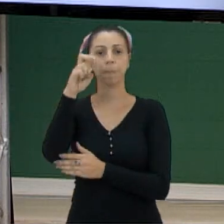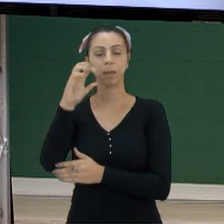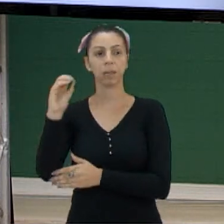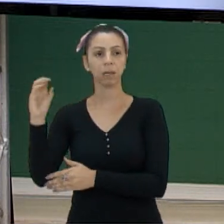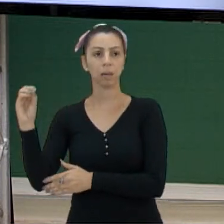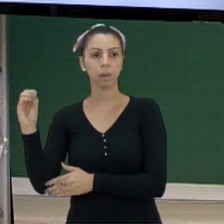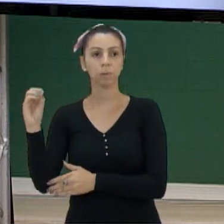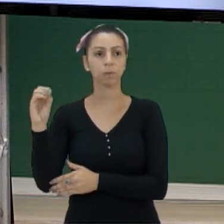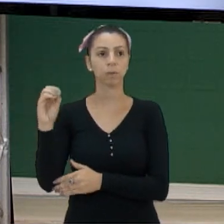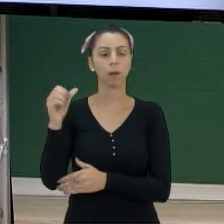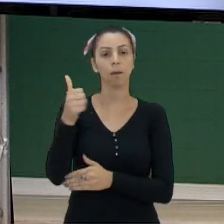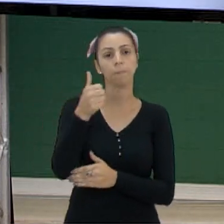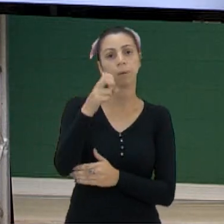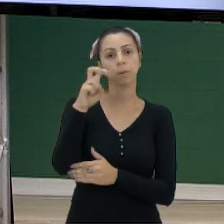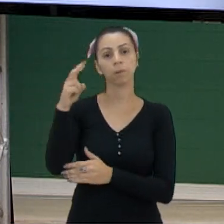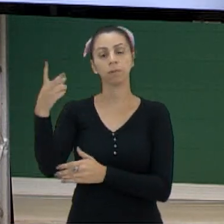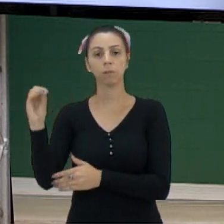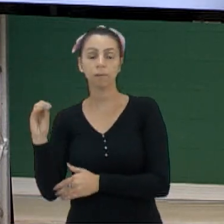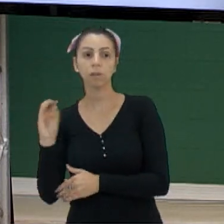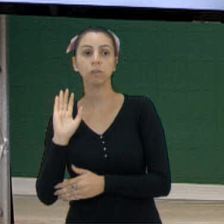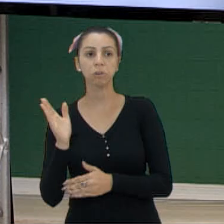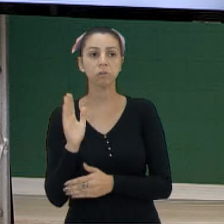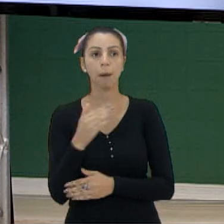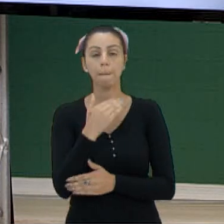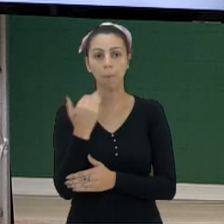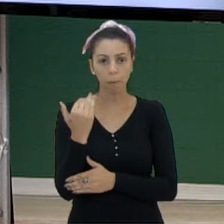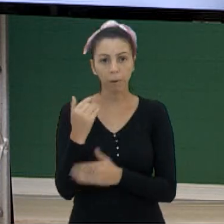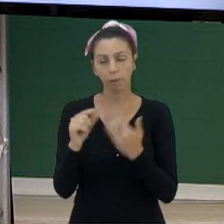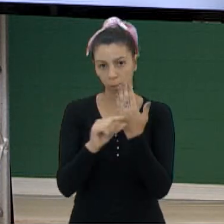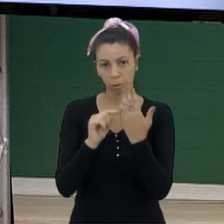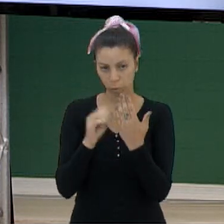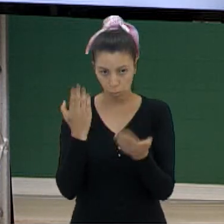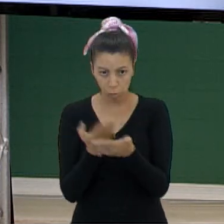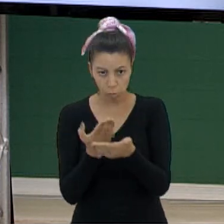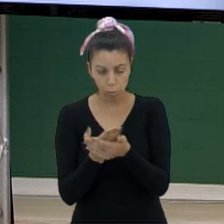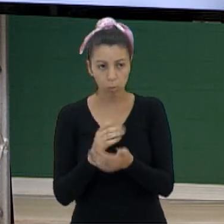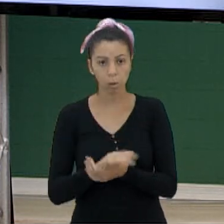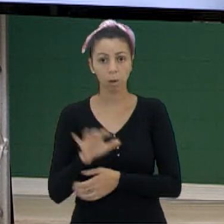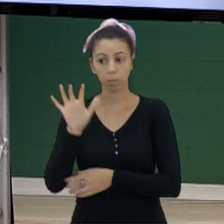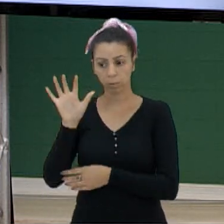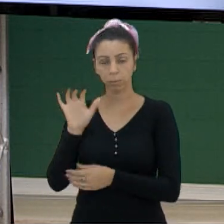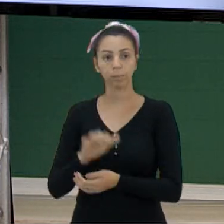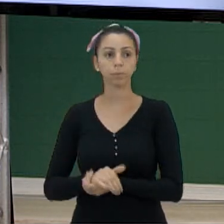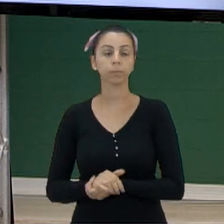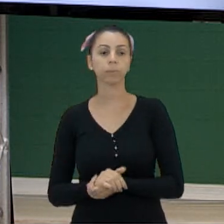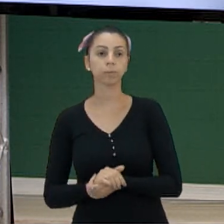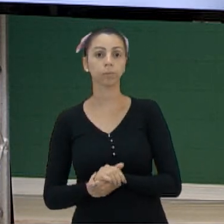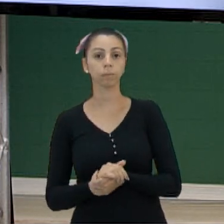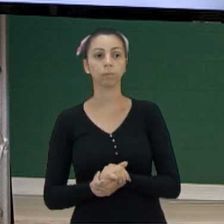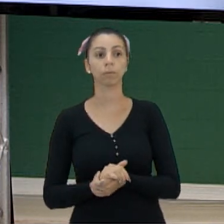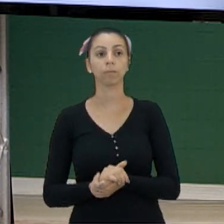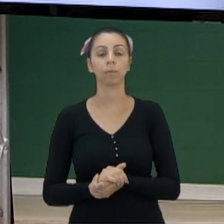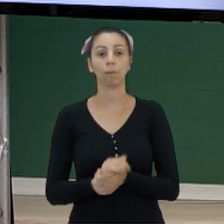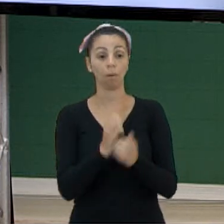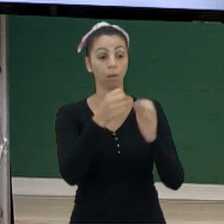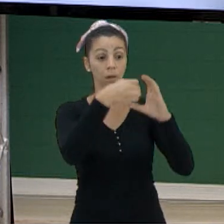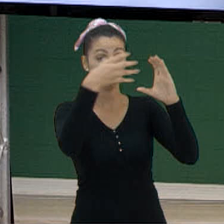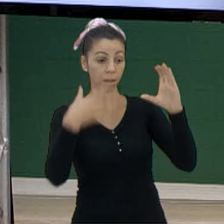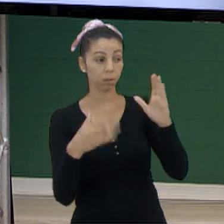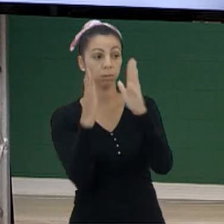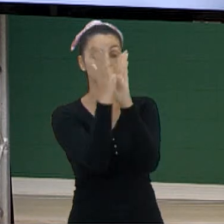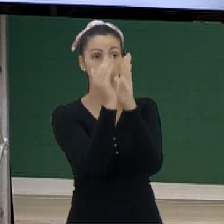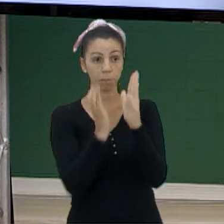morreu, a gente estudou já isso. Então, eu já sei que essa obra, já tracei características do Barroco para essa obra. E